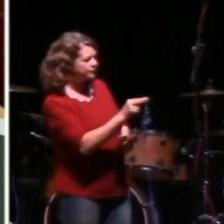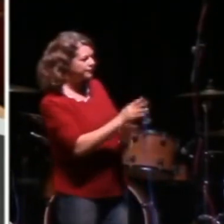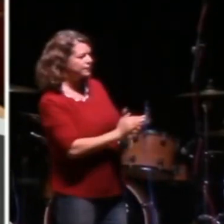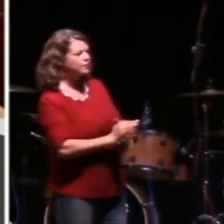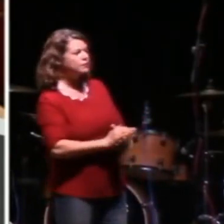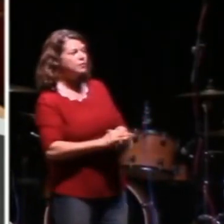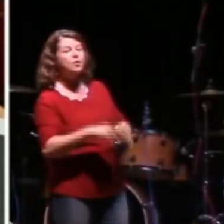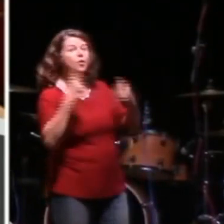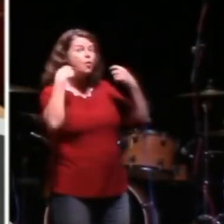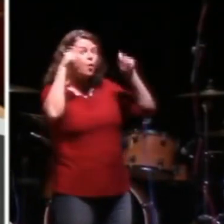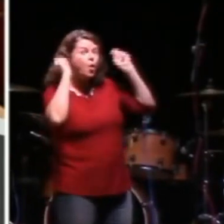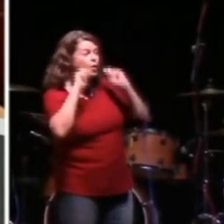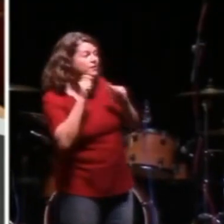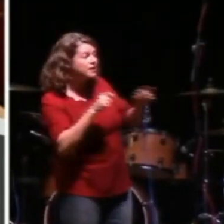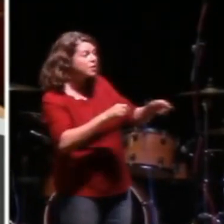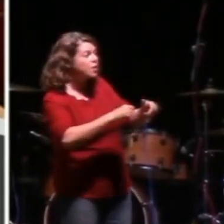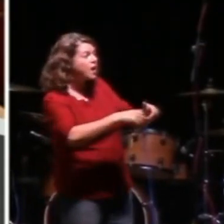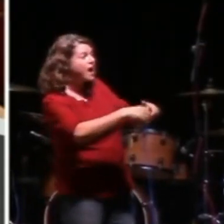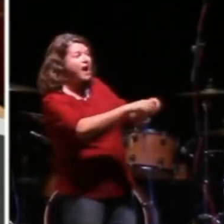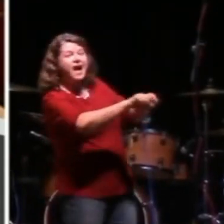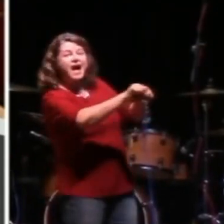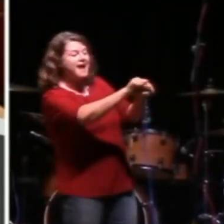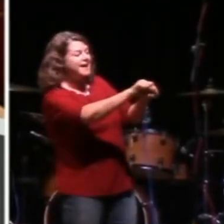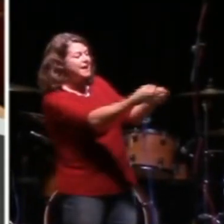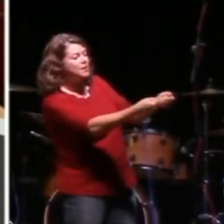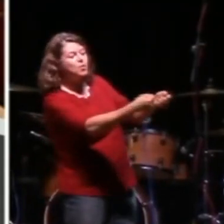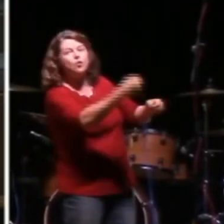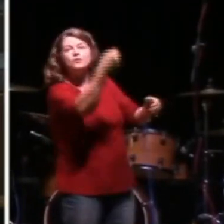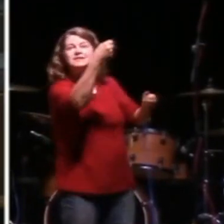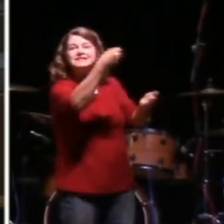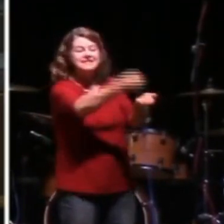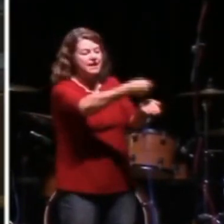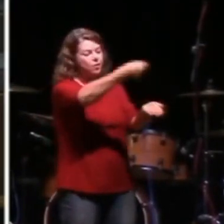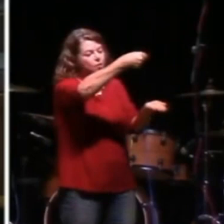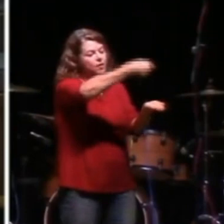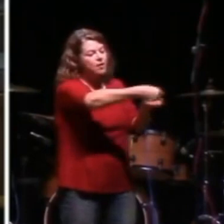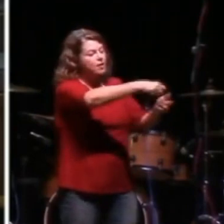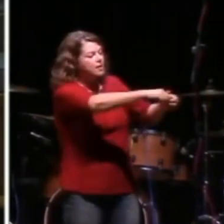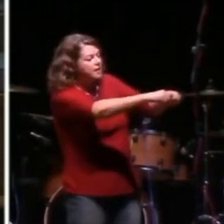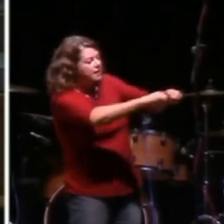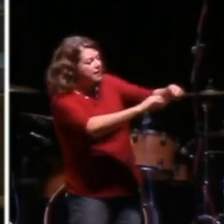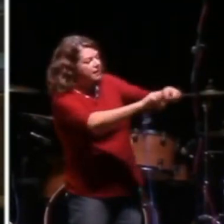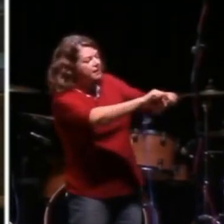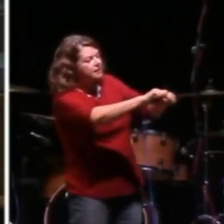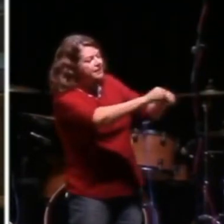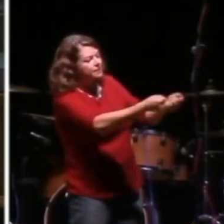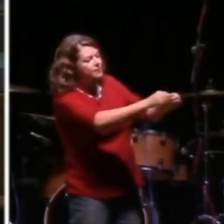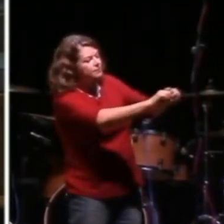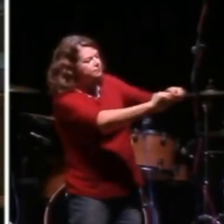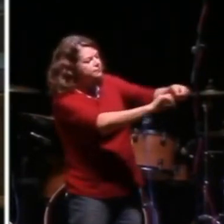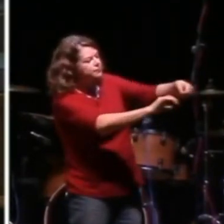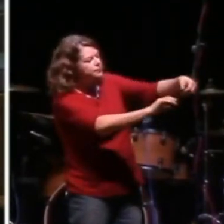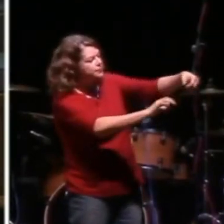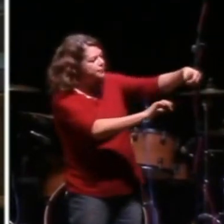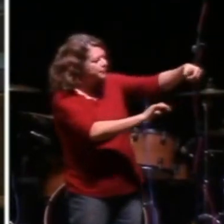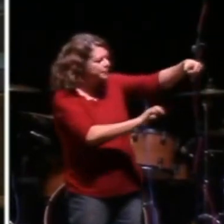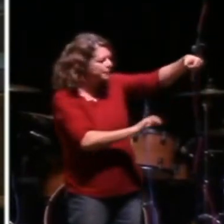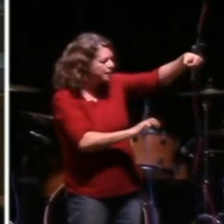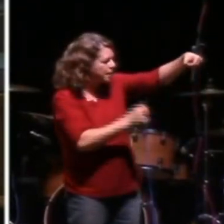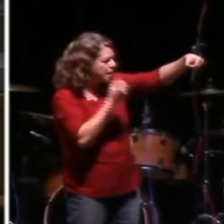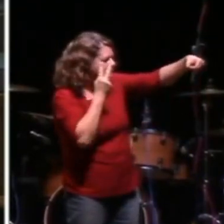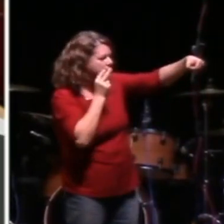o cordeiro de deus que tira os pecados do mundo o cordeiro pascal é jesus que abre o primeiro selo